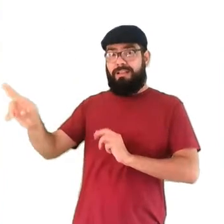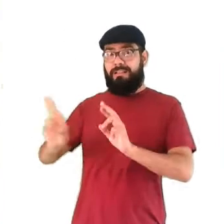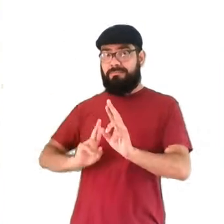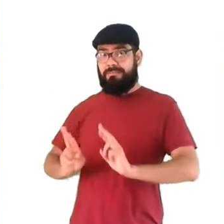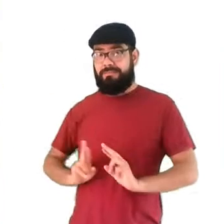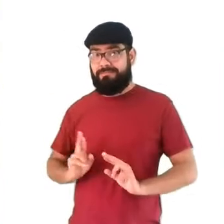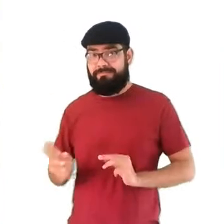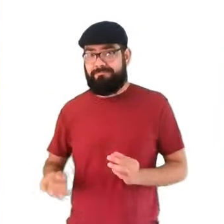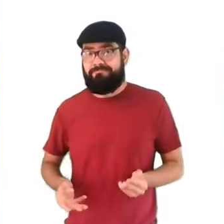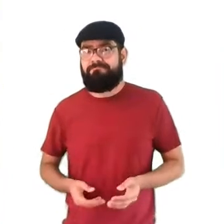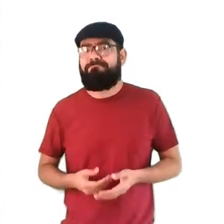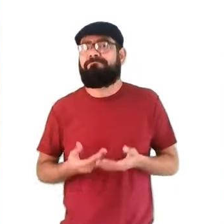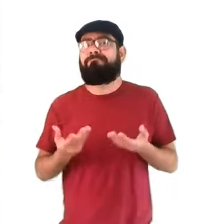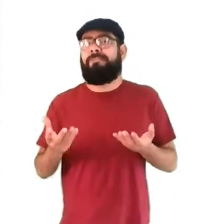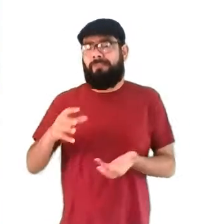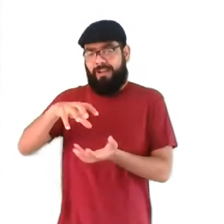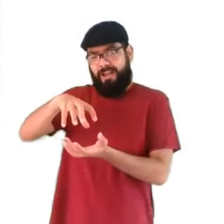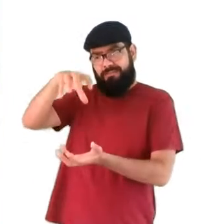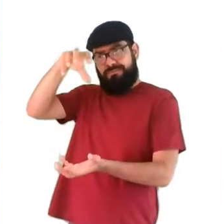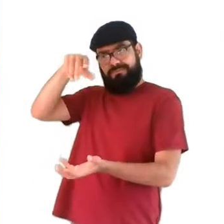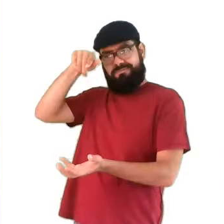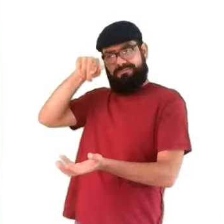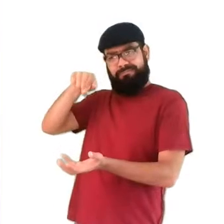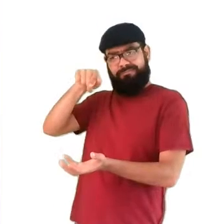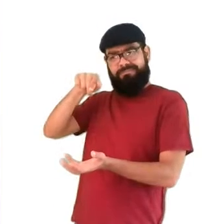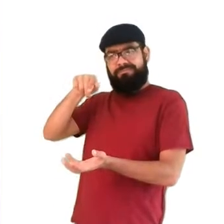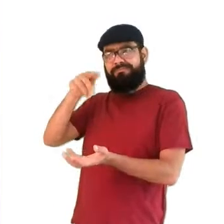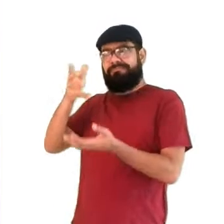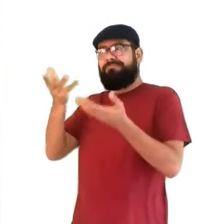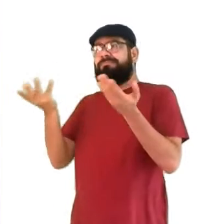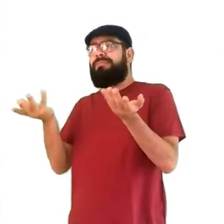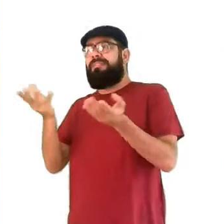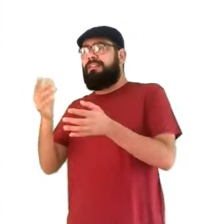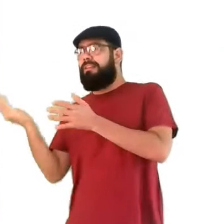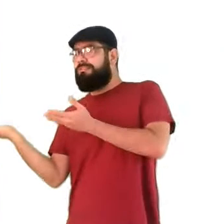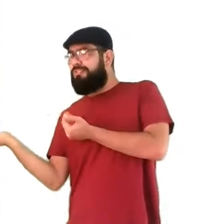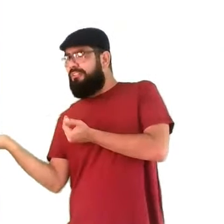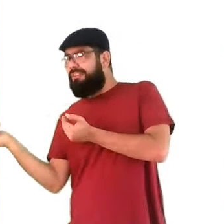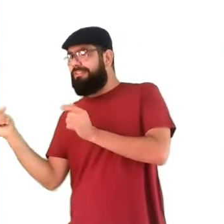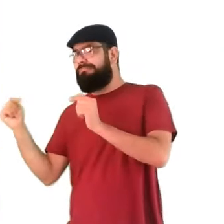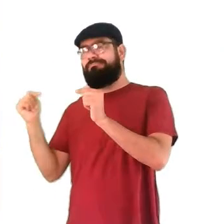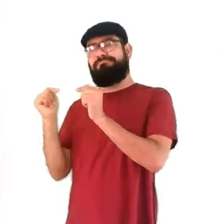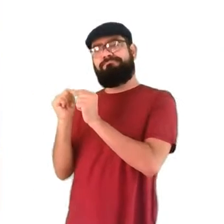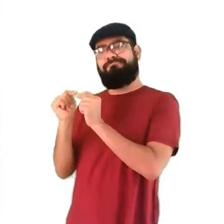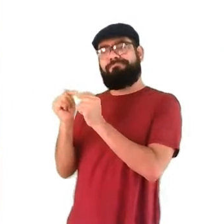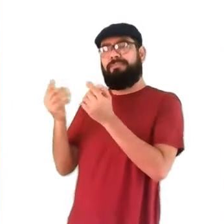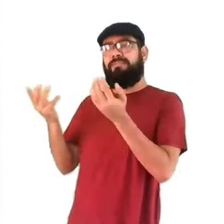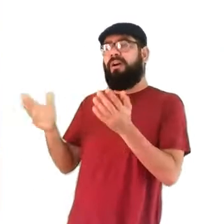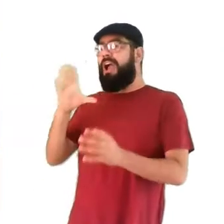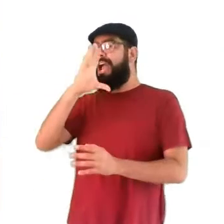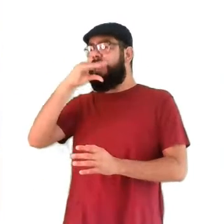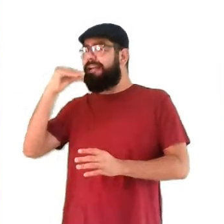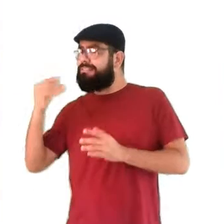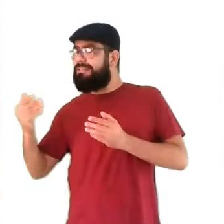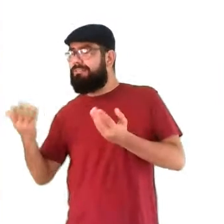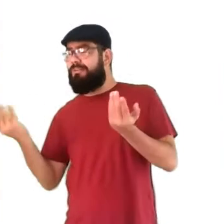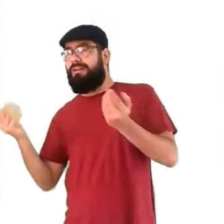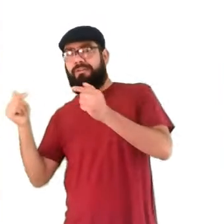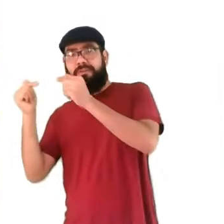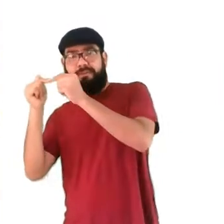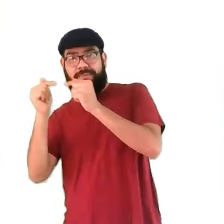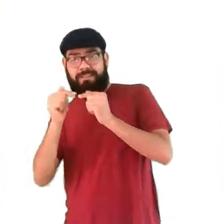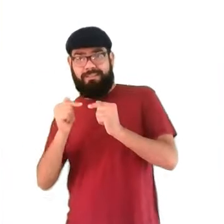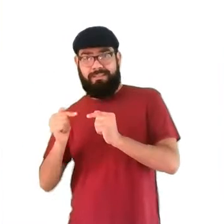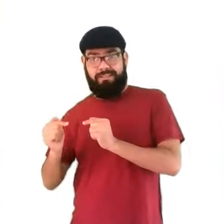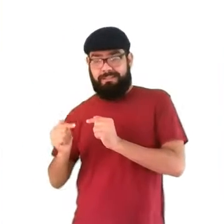Que fase da vida as imagens representam? Justifique. E aí, qual será a fase da vida que